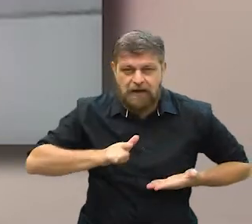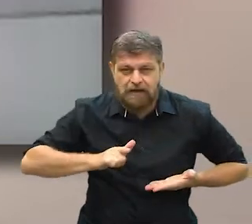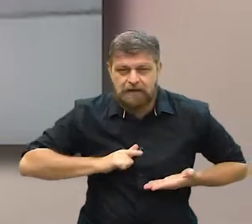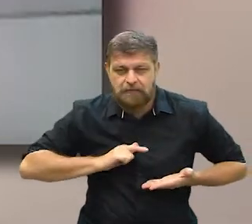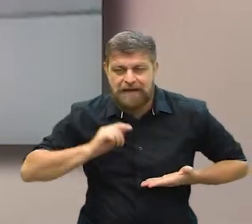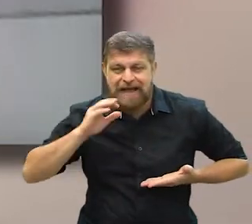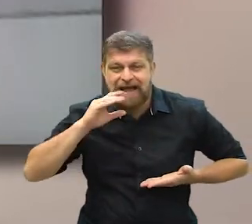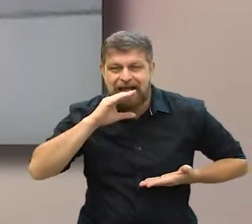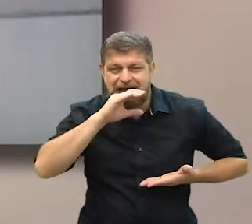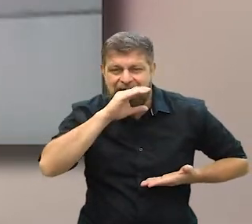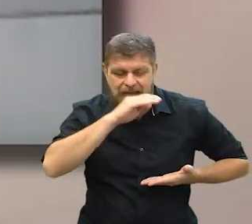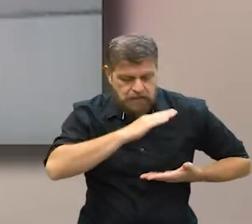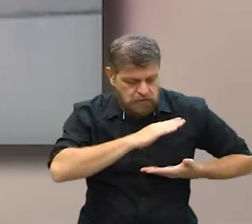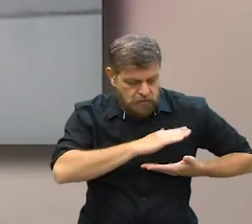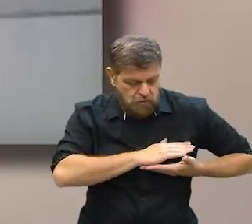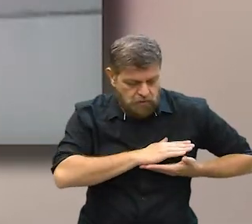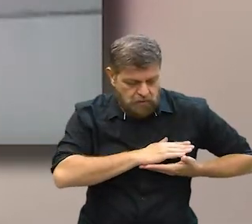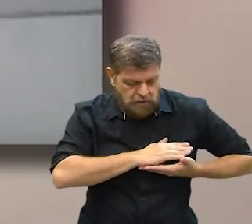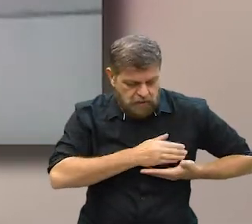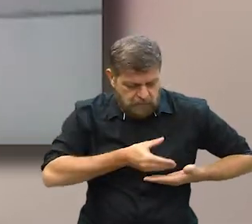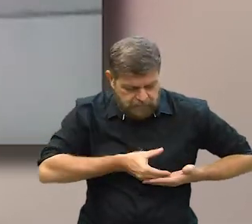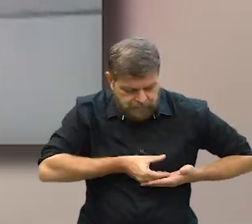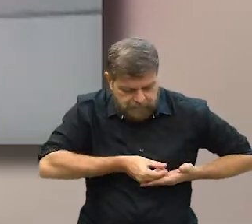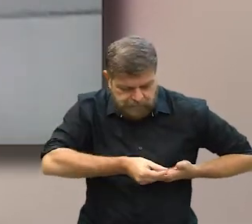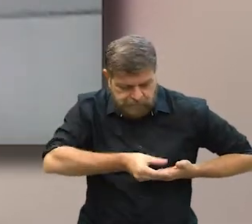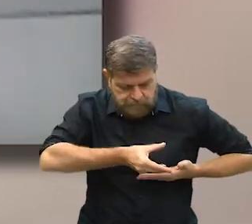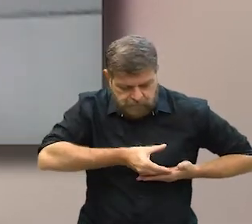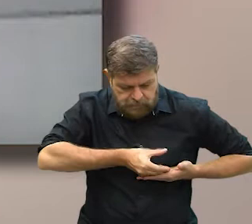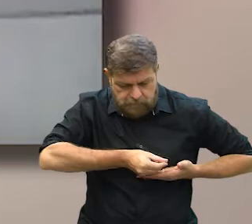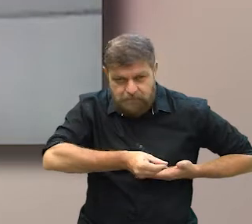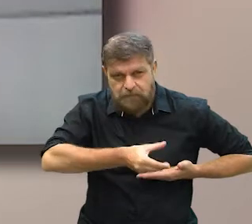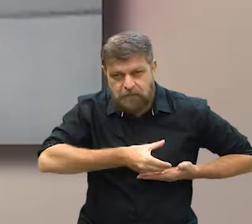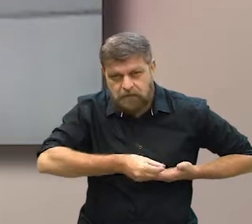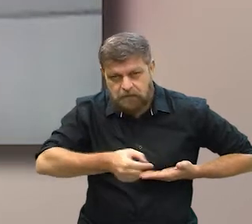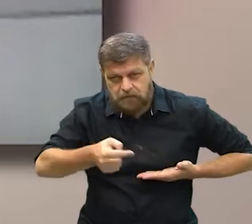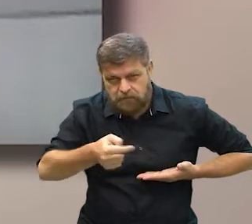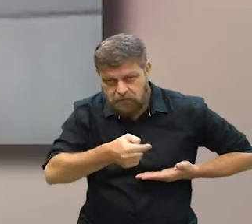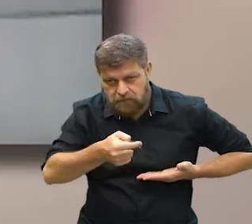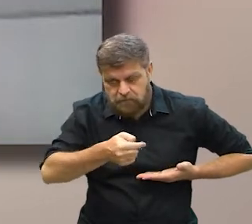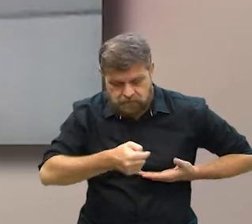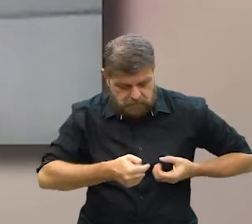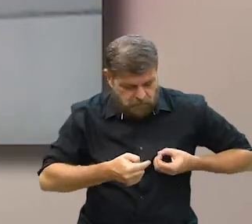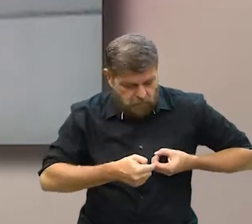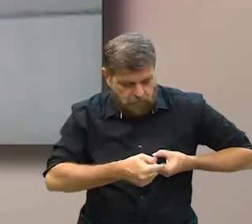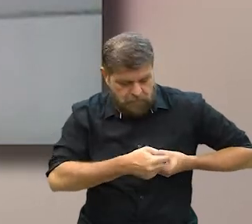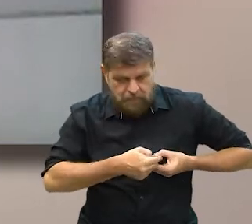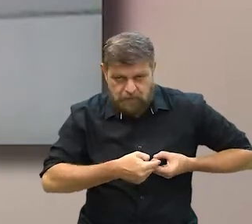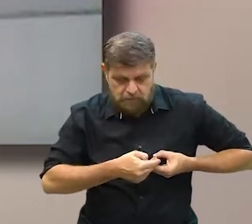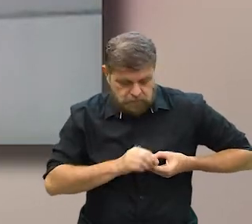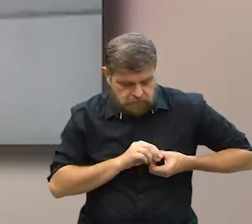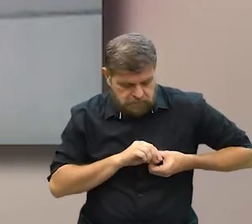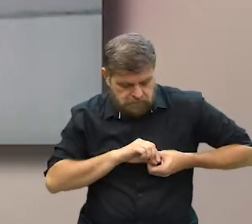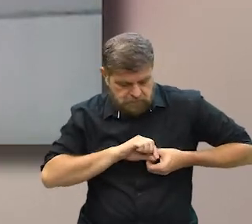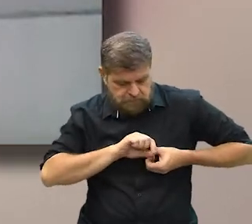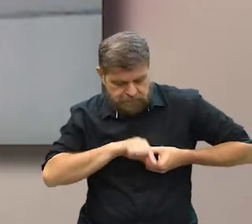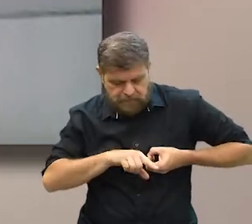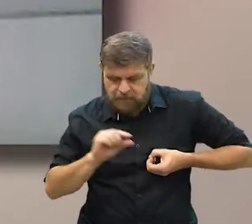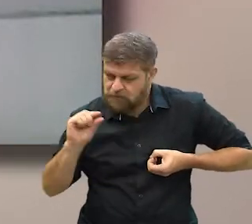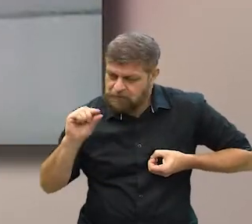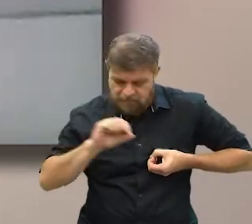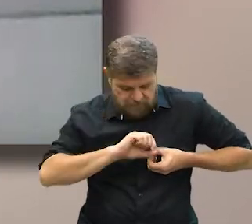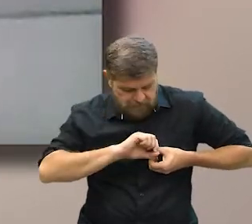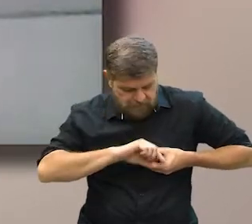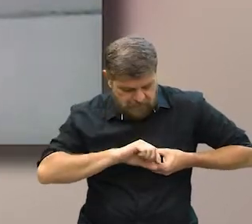fizer uma compressão correta, né, do fundo para frente, do fundo da mama, na direção do mamilo, você já vai